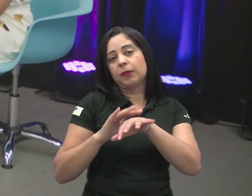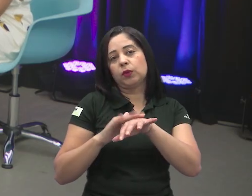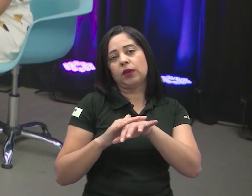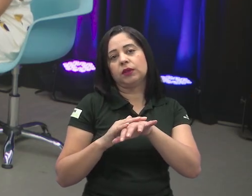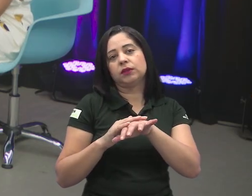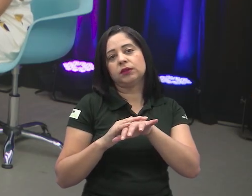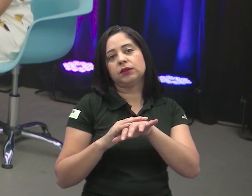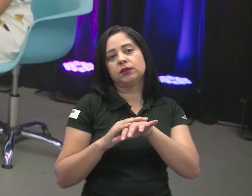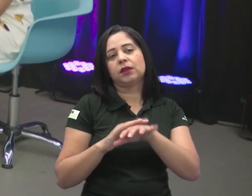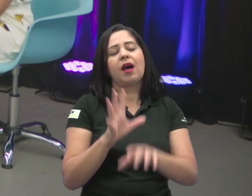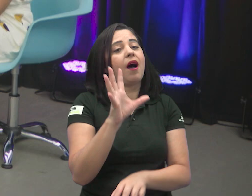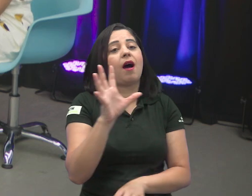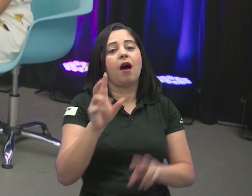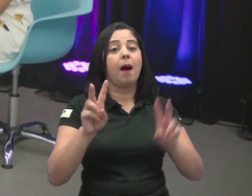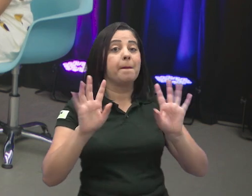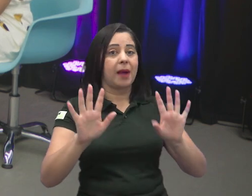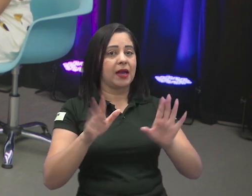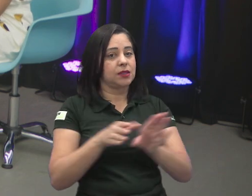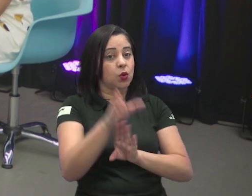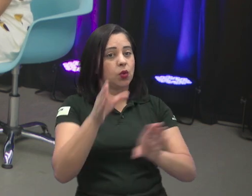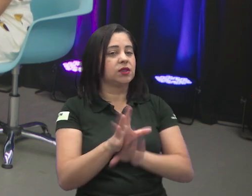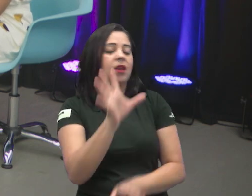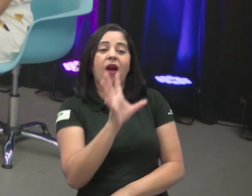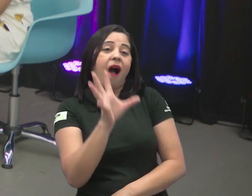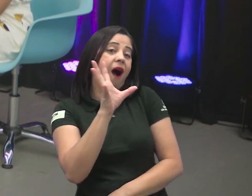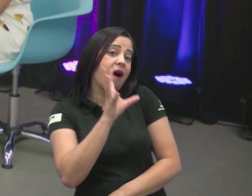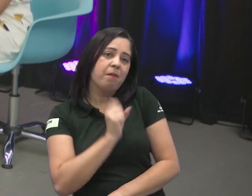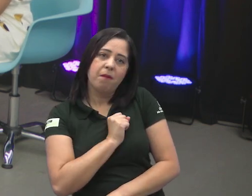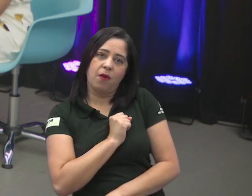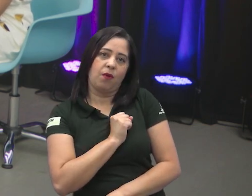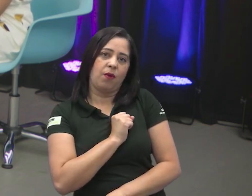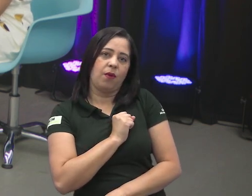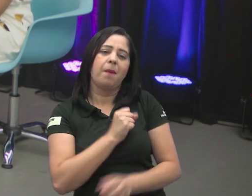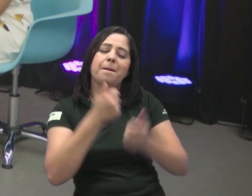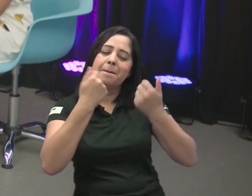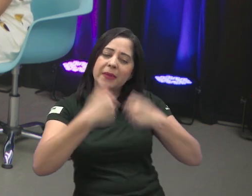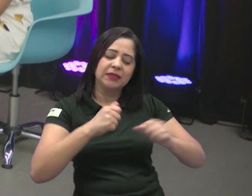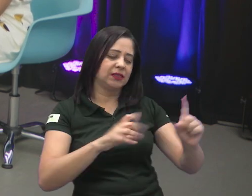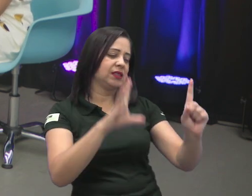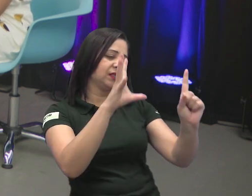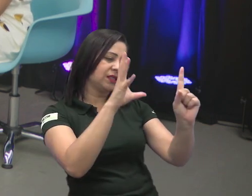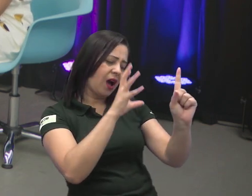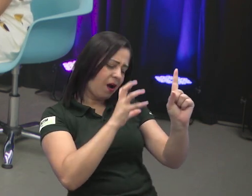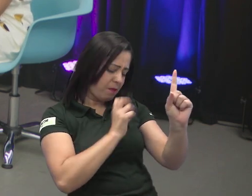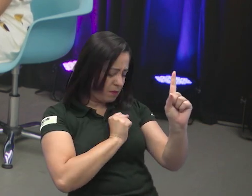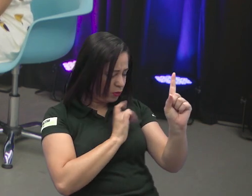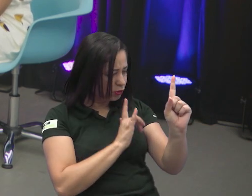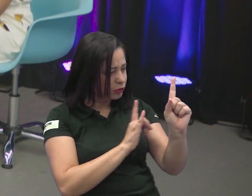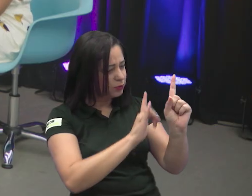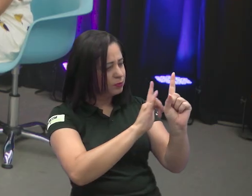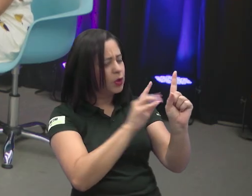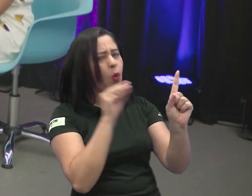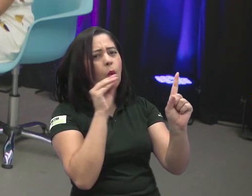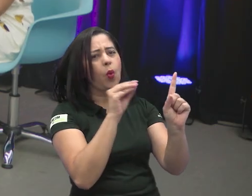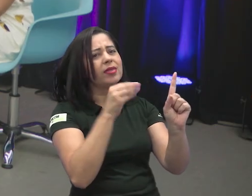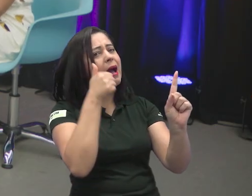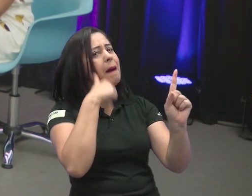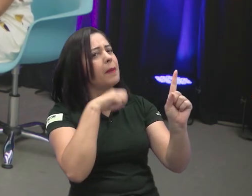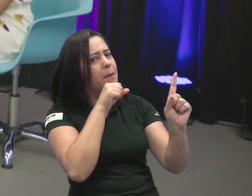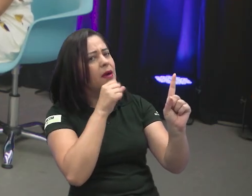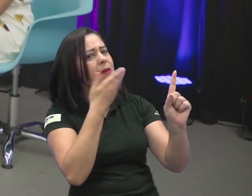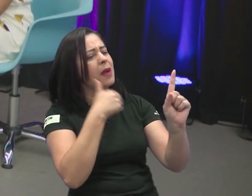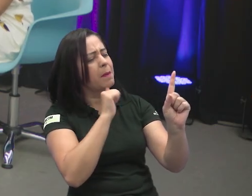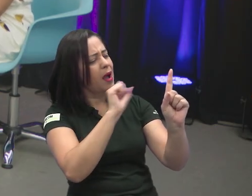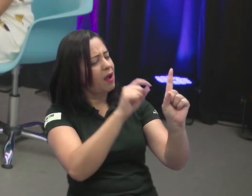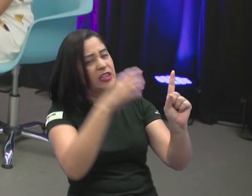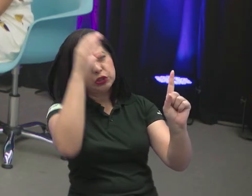A mensagem é amor. Se não amor tiver é o caminho. amor para cuidar do seu pai ou da sua mãe,